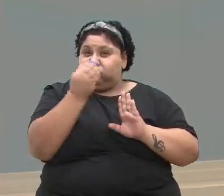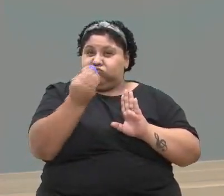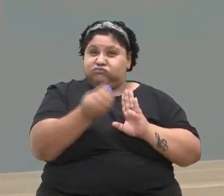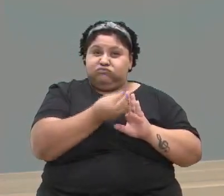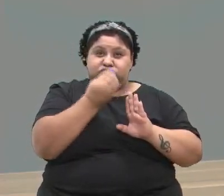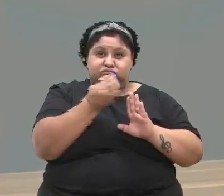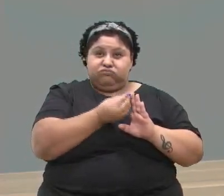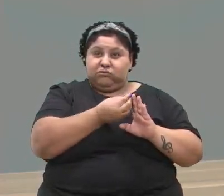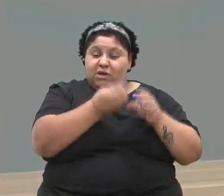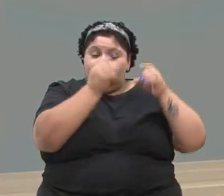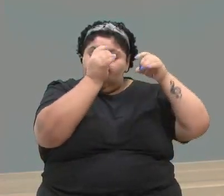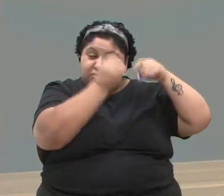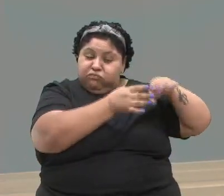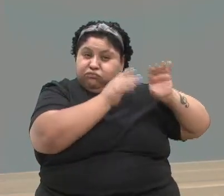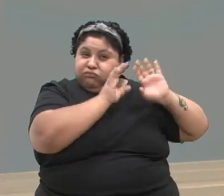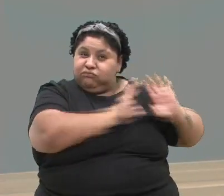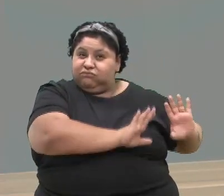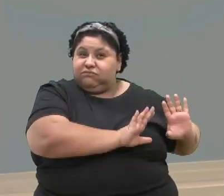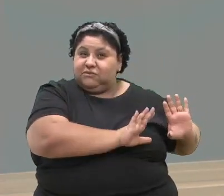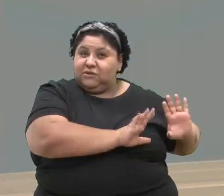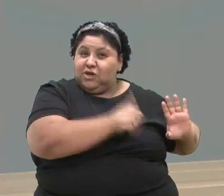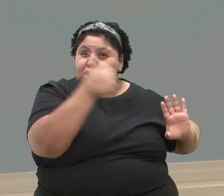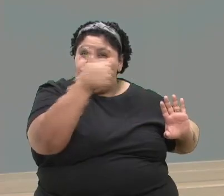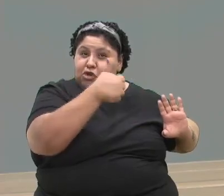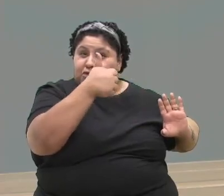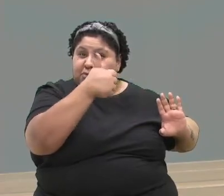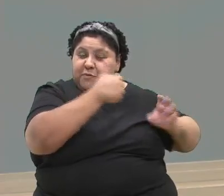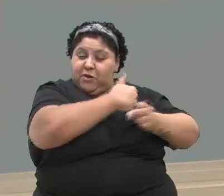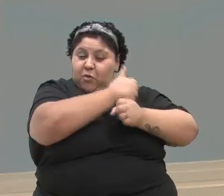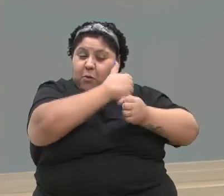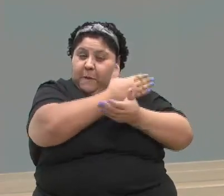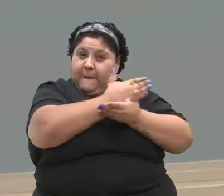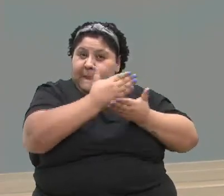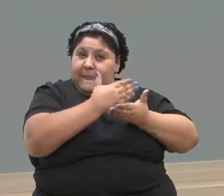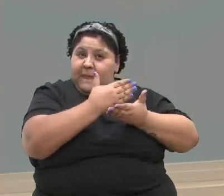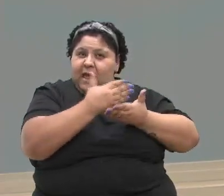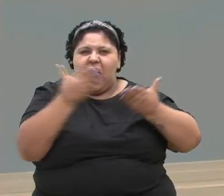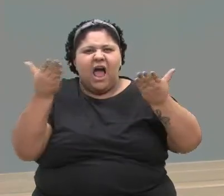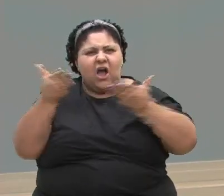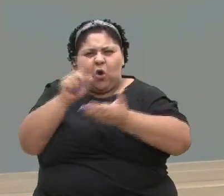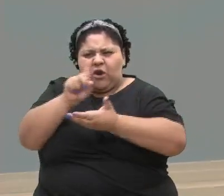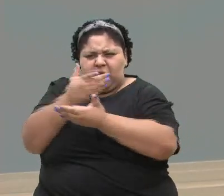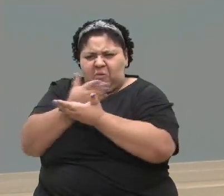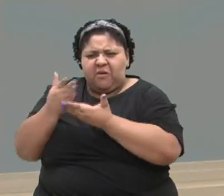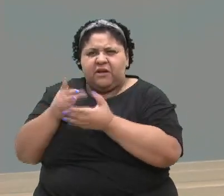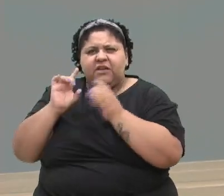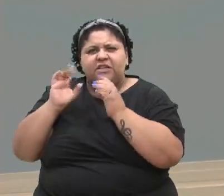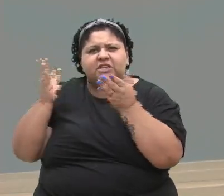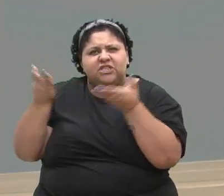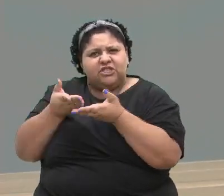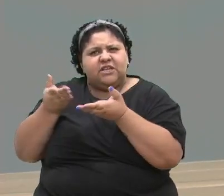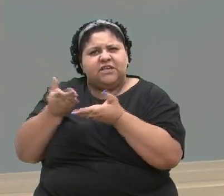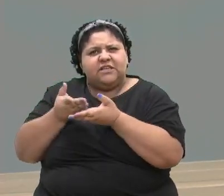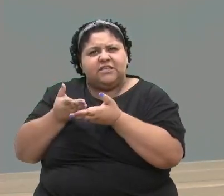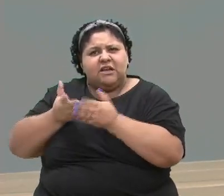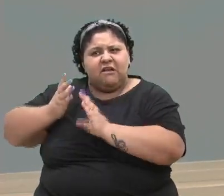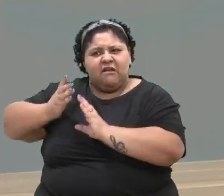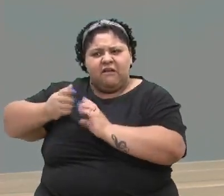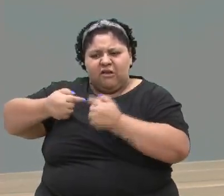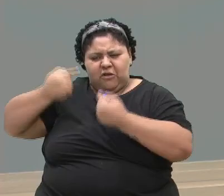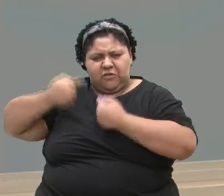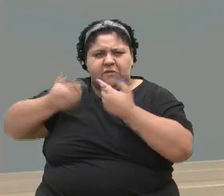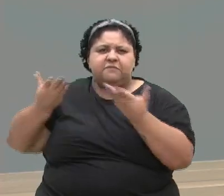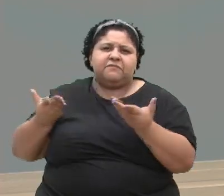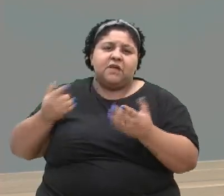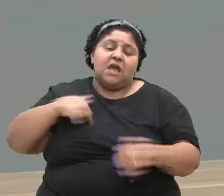pífio, ridículo para o primeiro ano do mandato. Agora, nem começa, já faz esse tipo de debate aqui. Então,